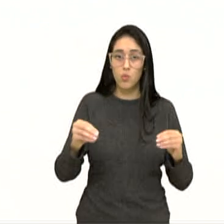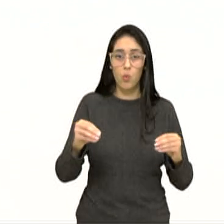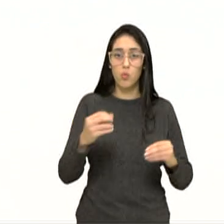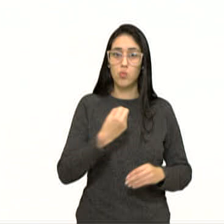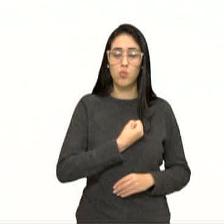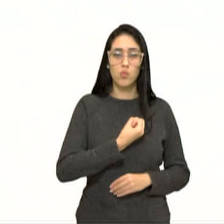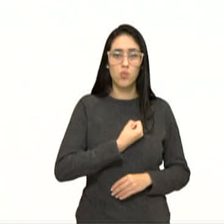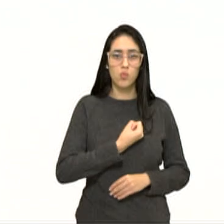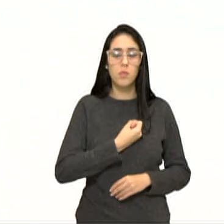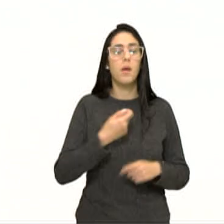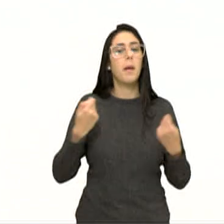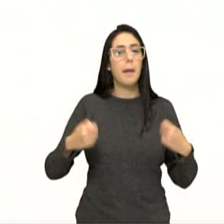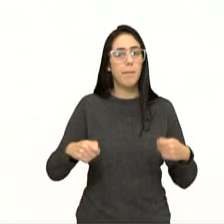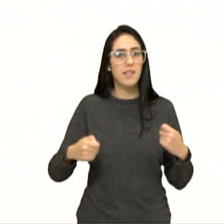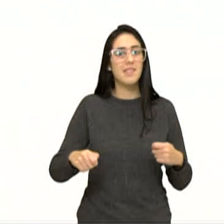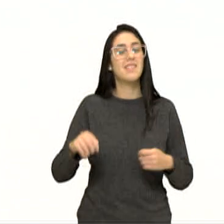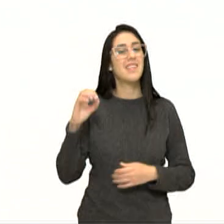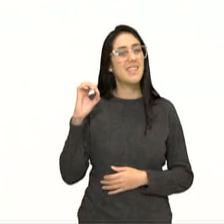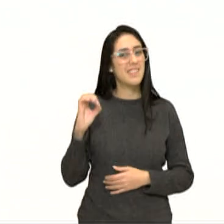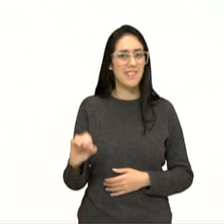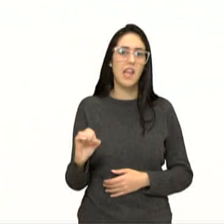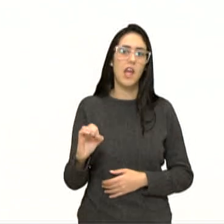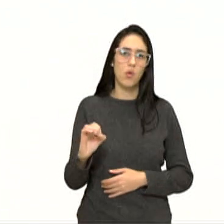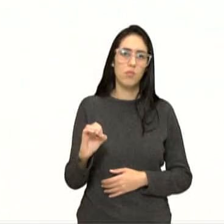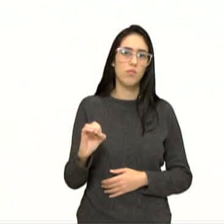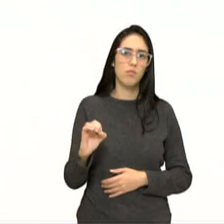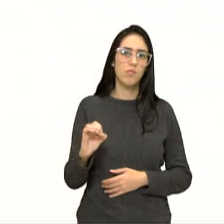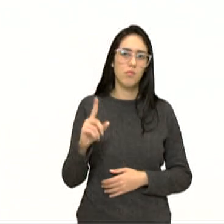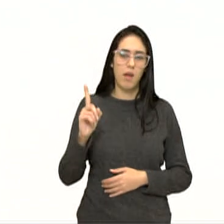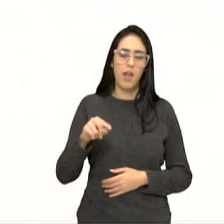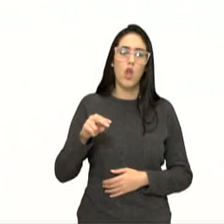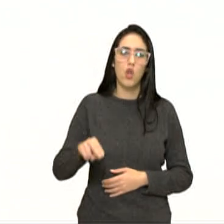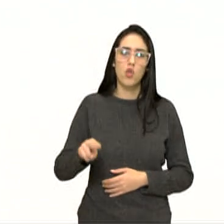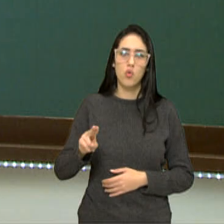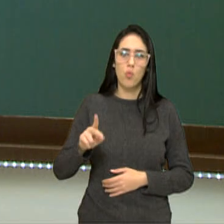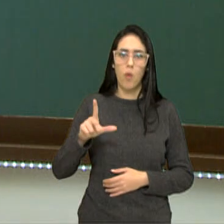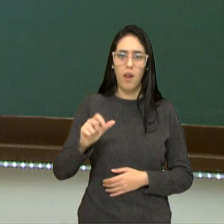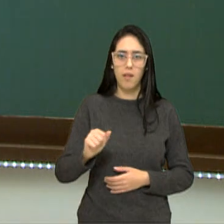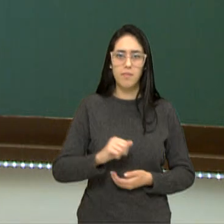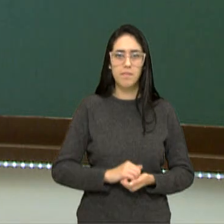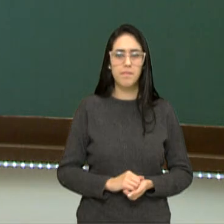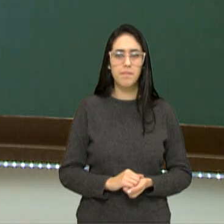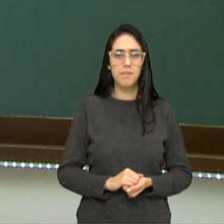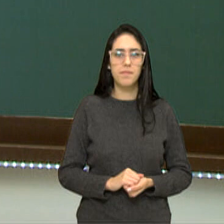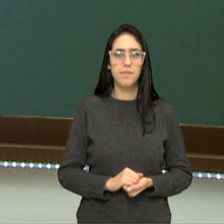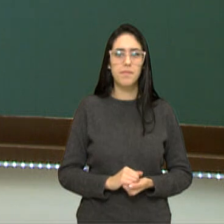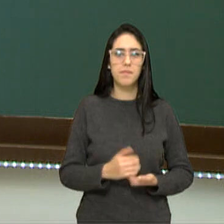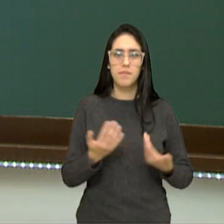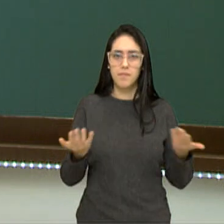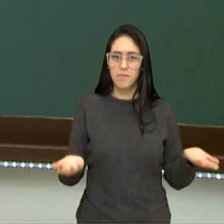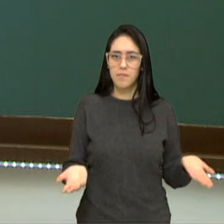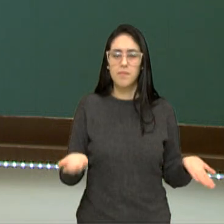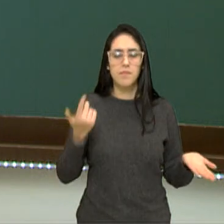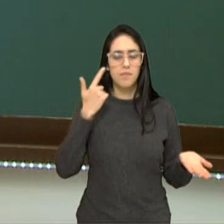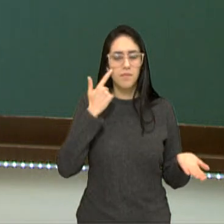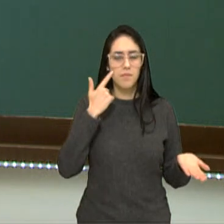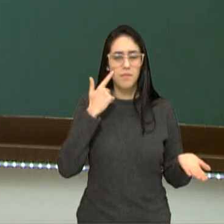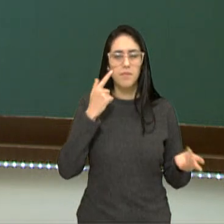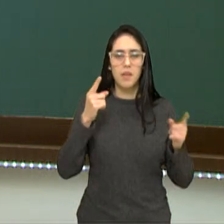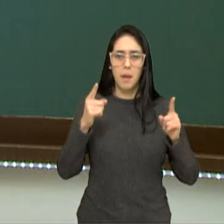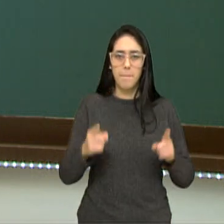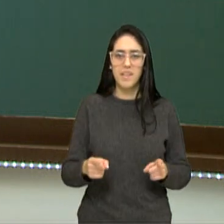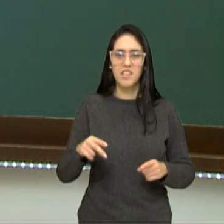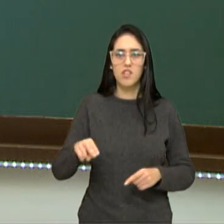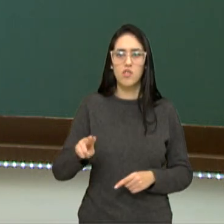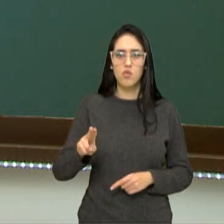matriz têm que ser zero para que ela seja nula. Vamos simbolizar a matriz nula do